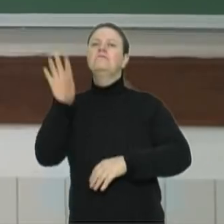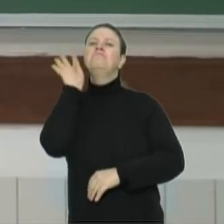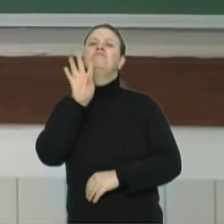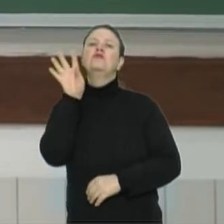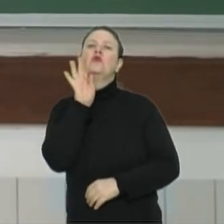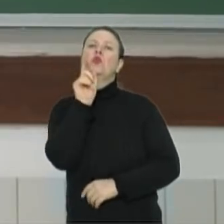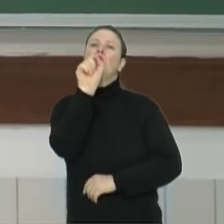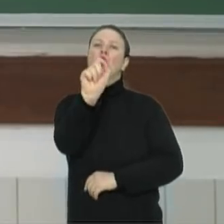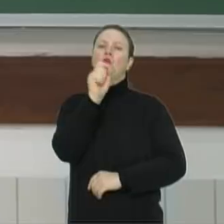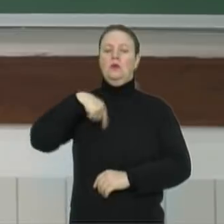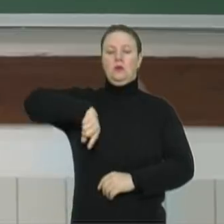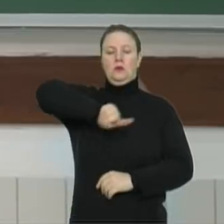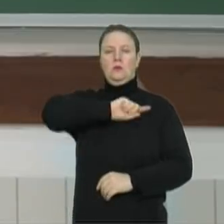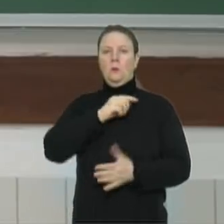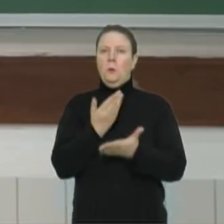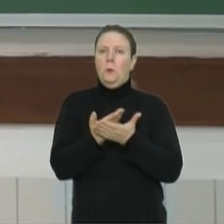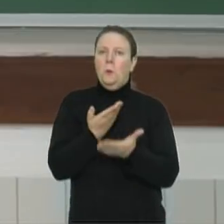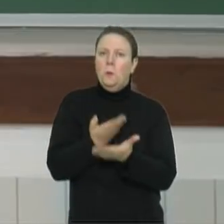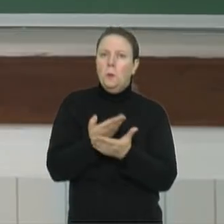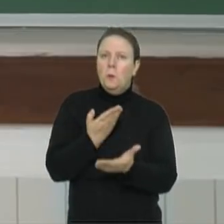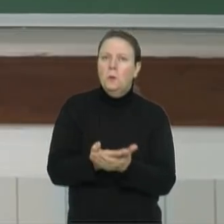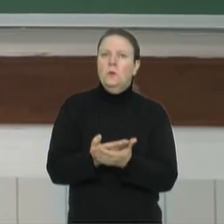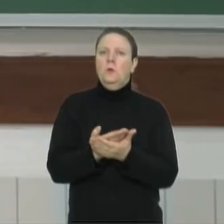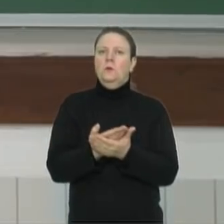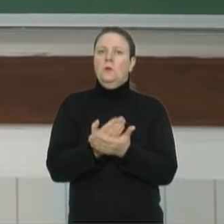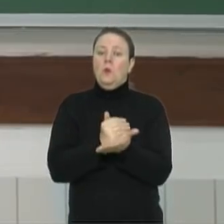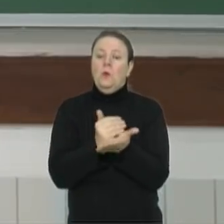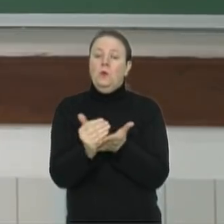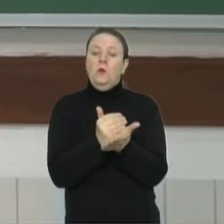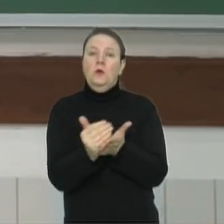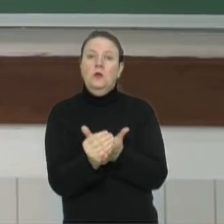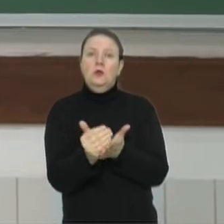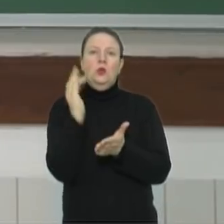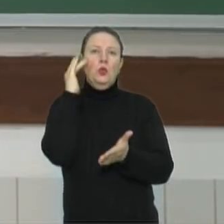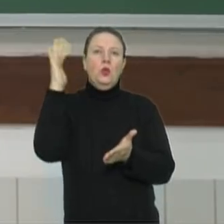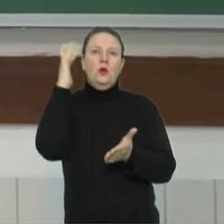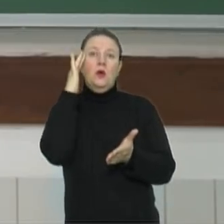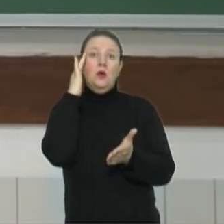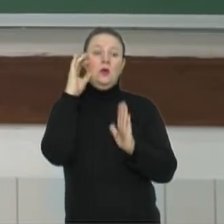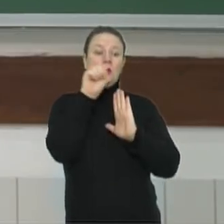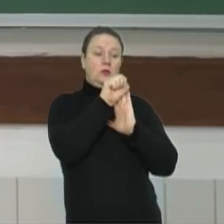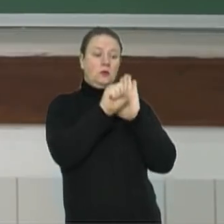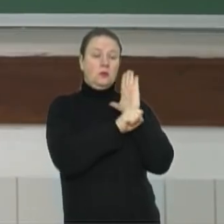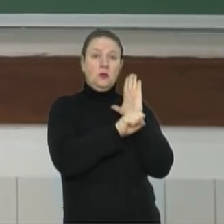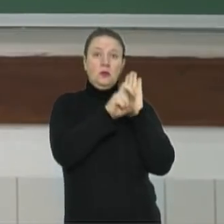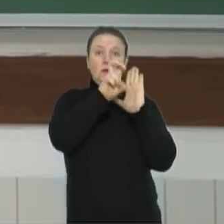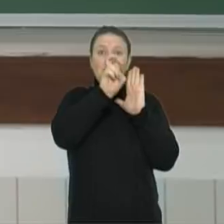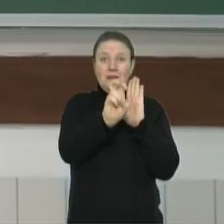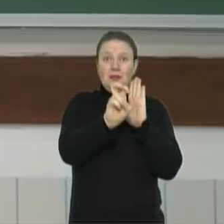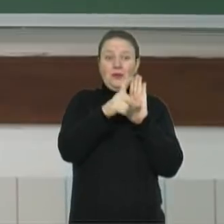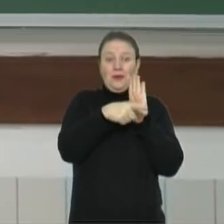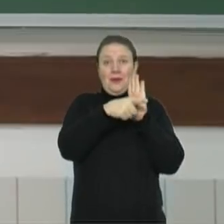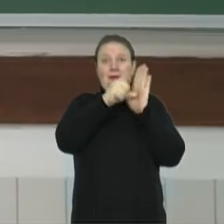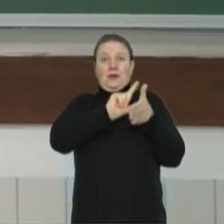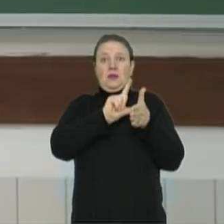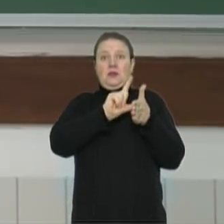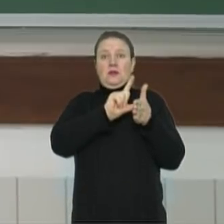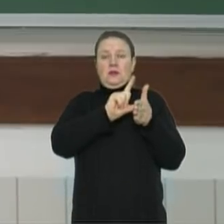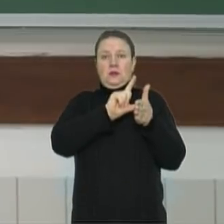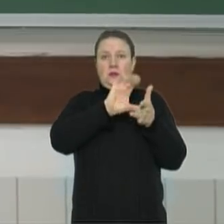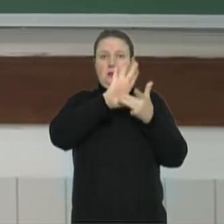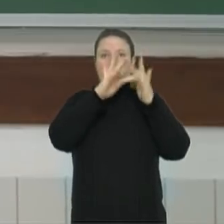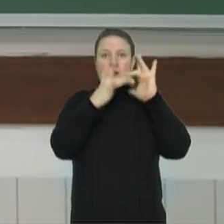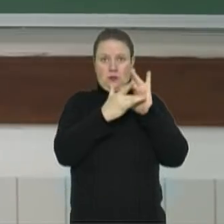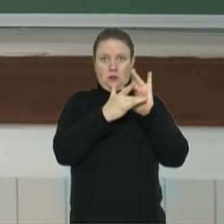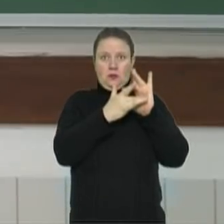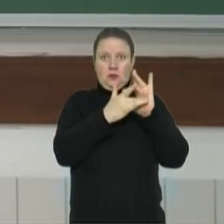que nós estamos estudando os filósofos desde o século V a.C. Estamos agora no século XX, né?